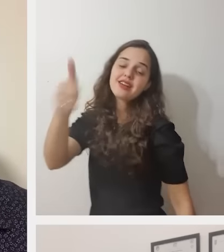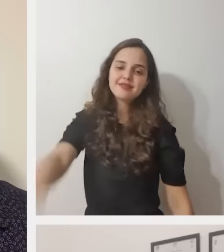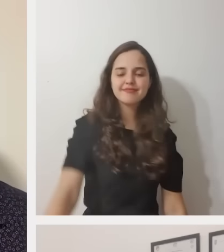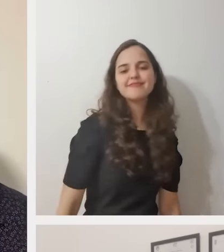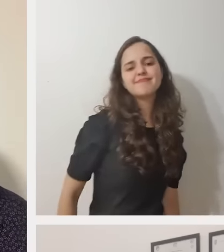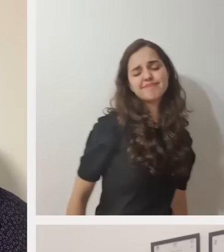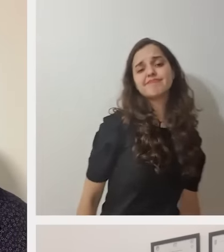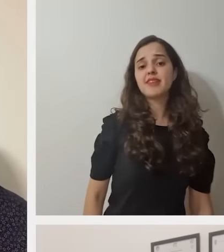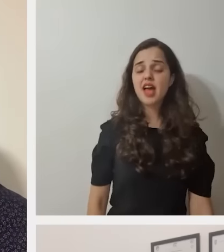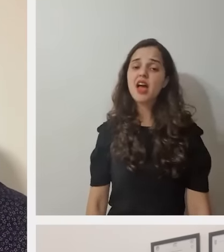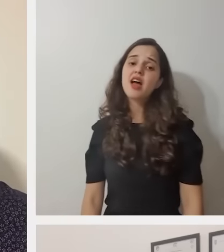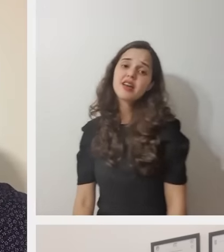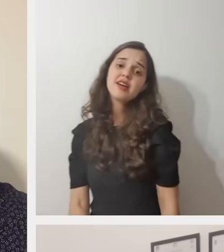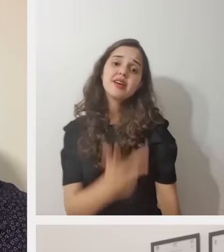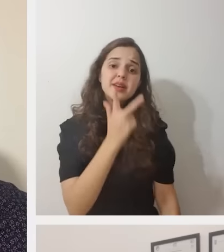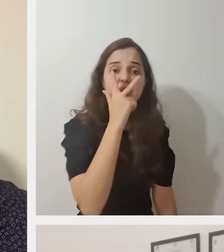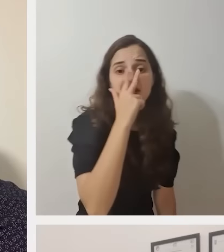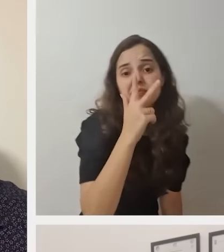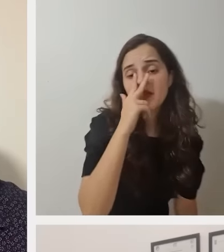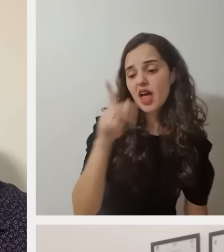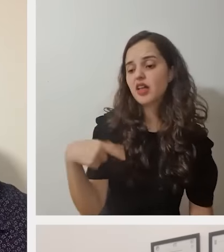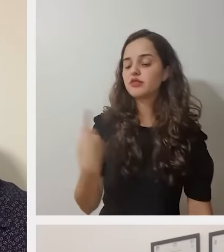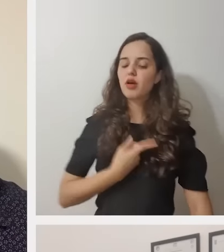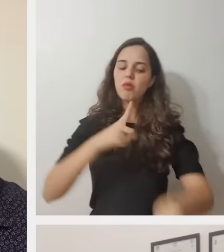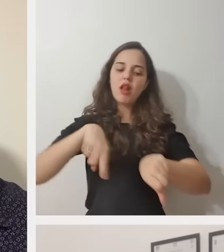tempo em vão,